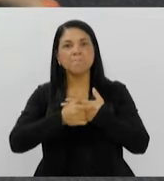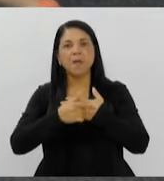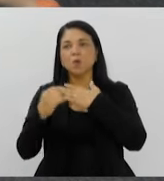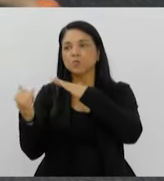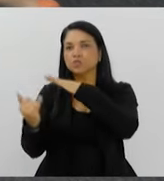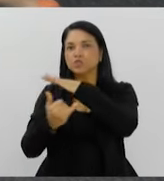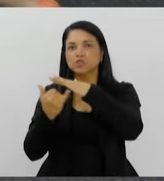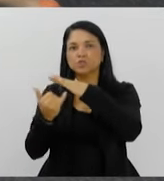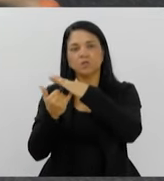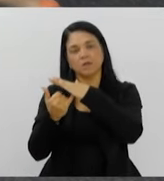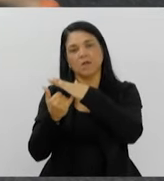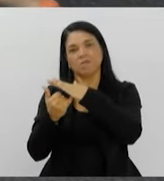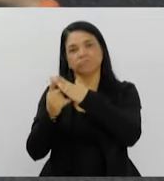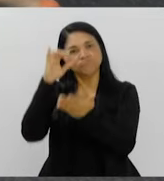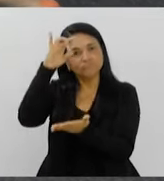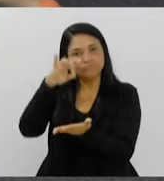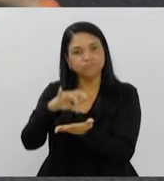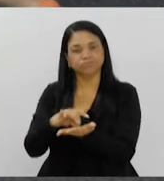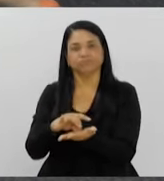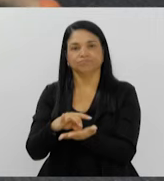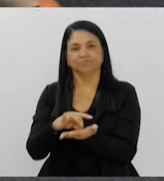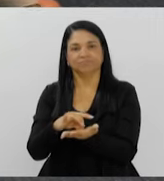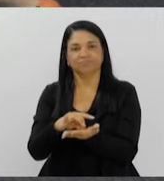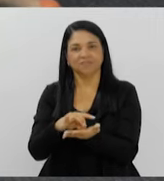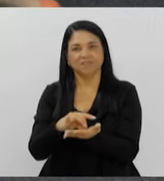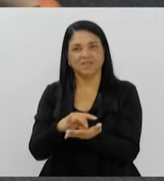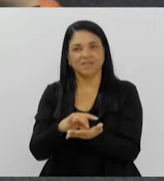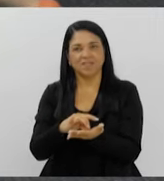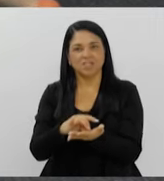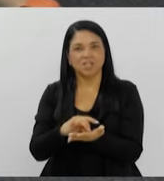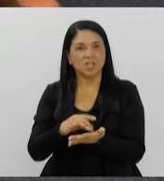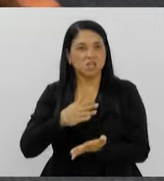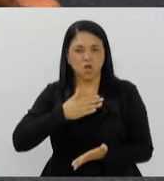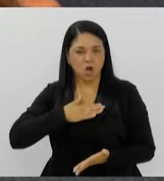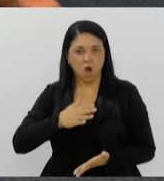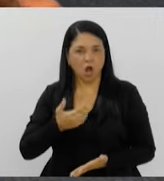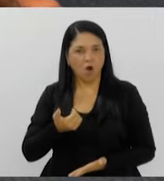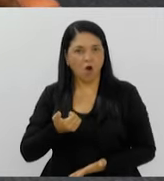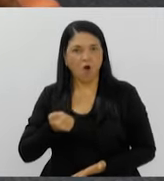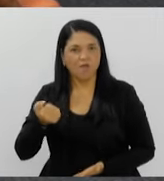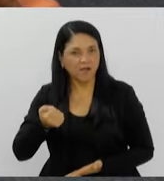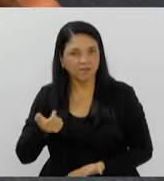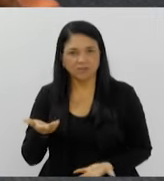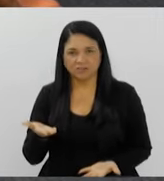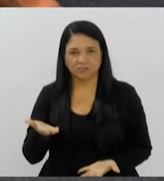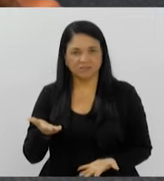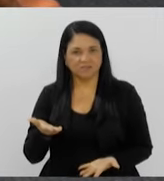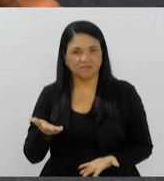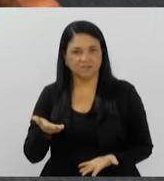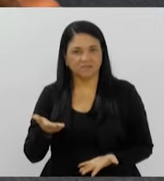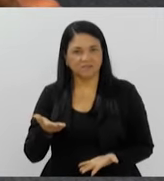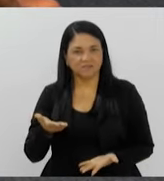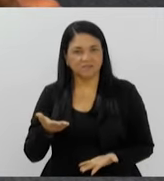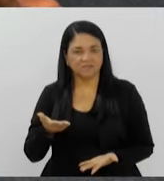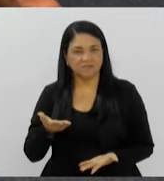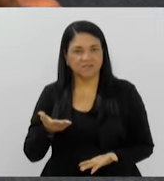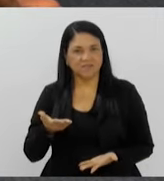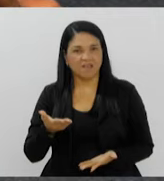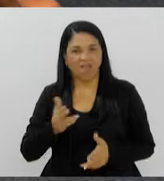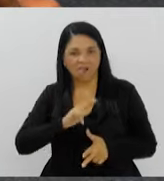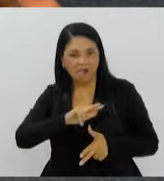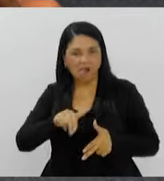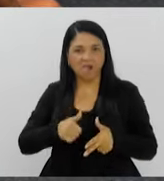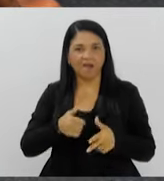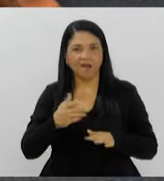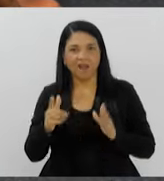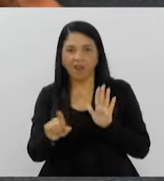institucional é isso ninguém gosta de covardia né Ninguém tem que burlar a lei